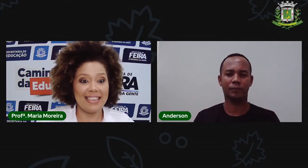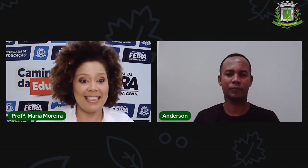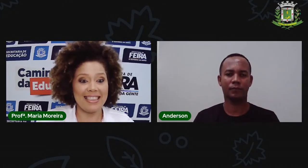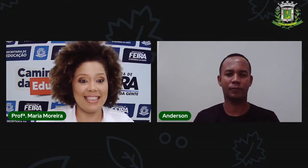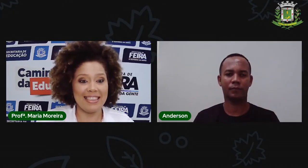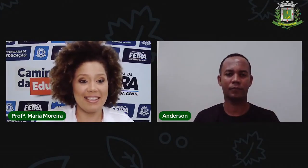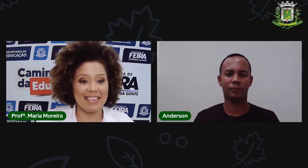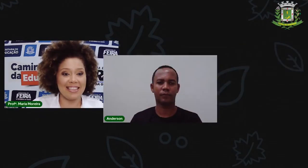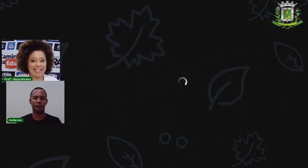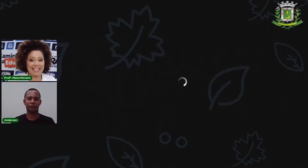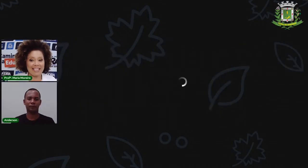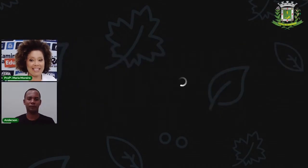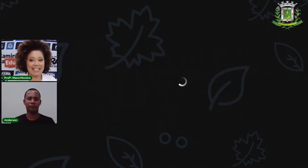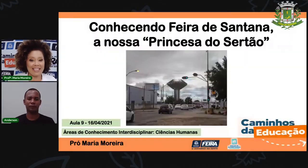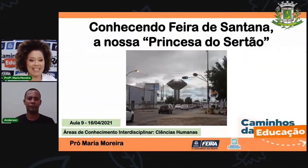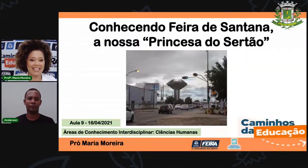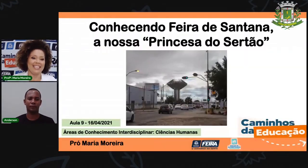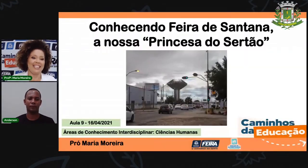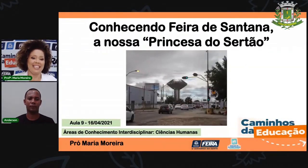Pode usar o slide, Rolta.